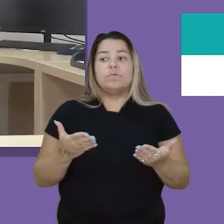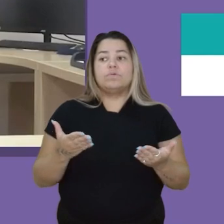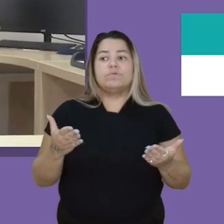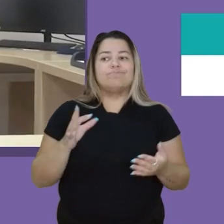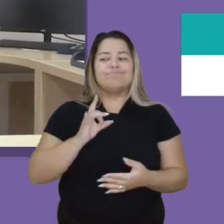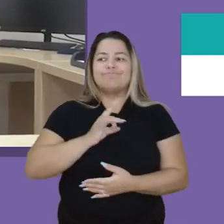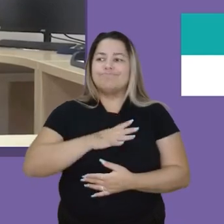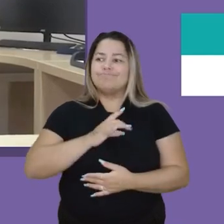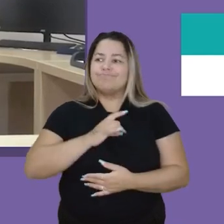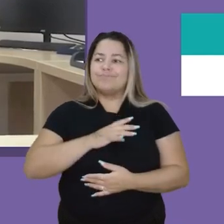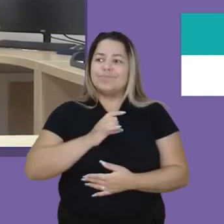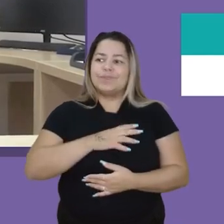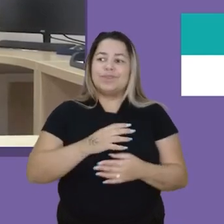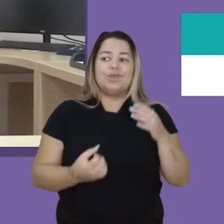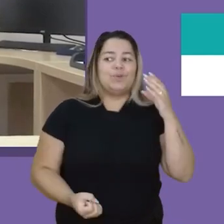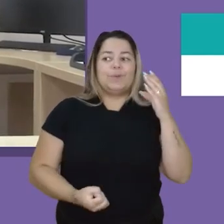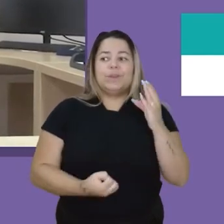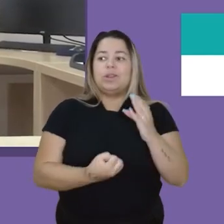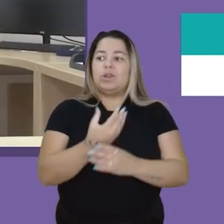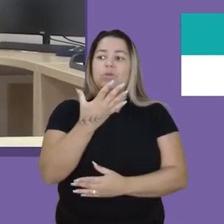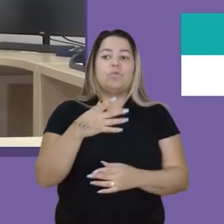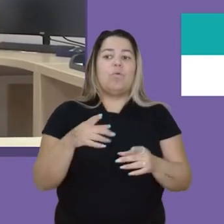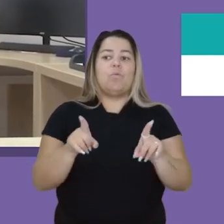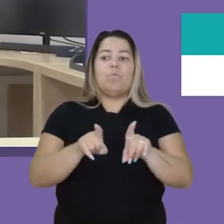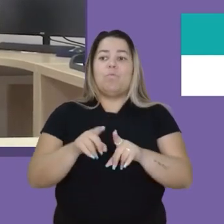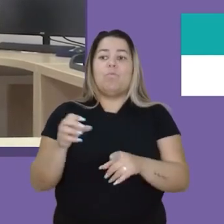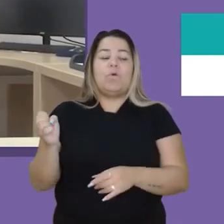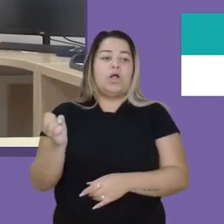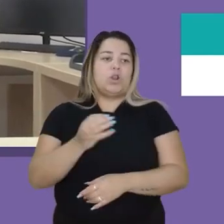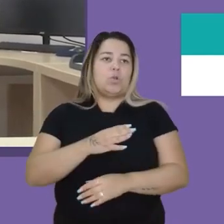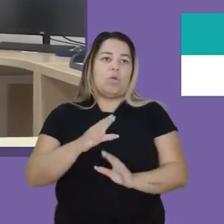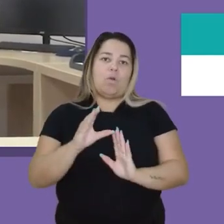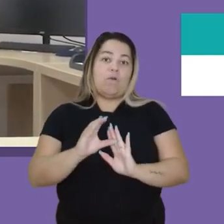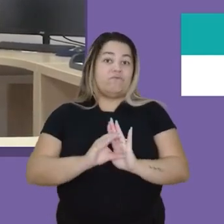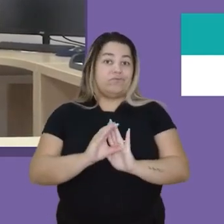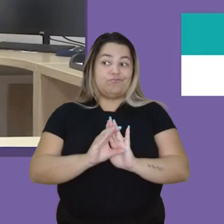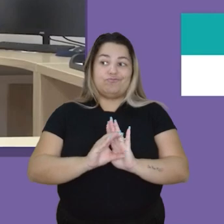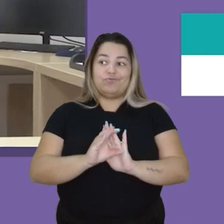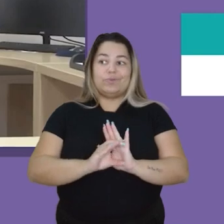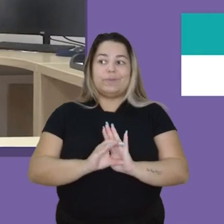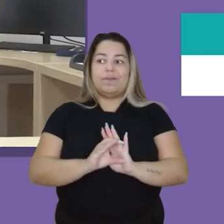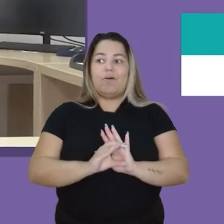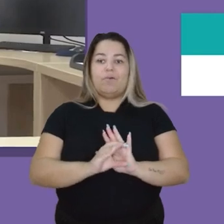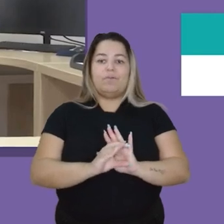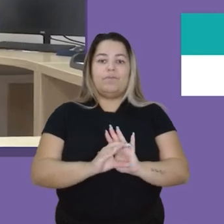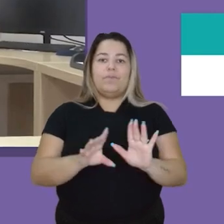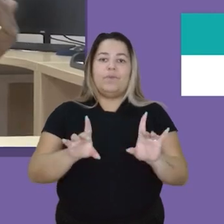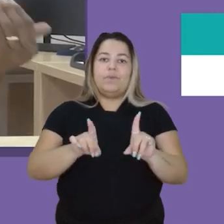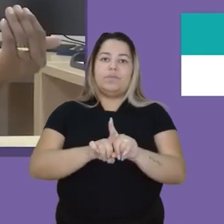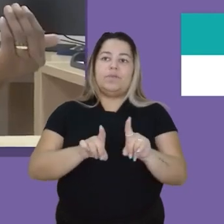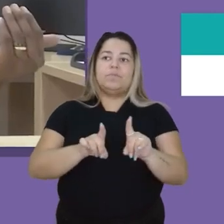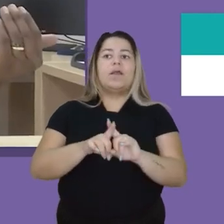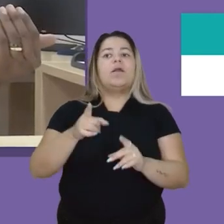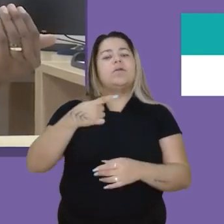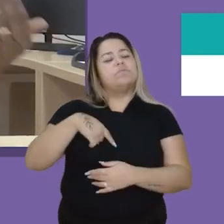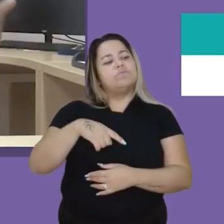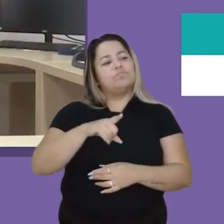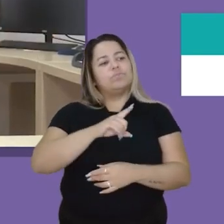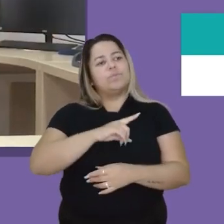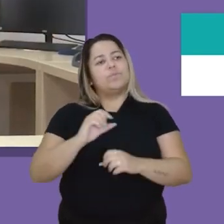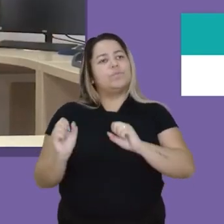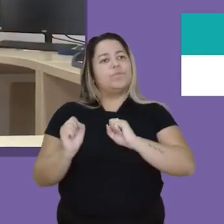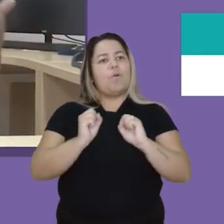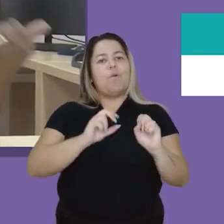temeroso, estão criando hoje uma nova Constituição. E nessa nova Constituição nós podemos olhar